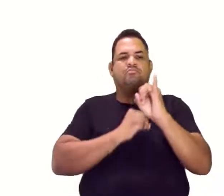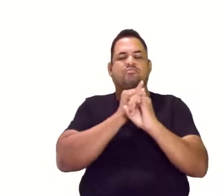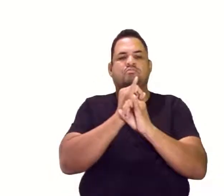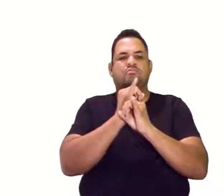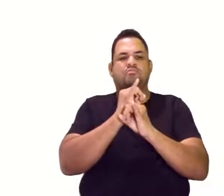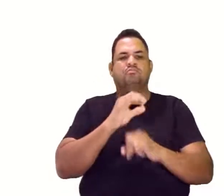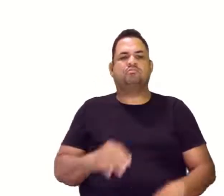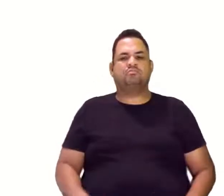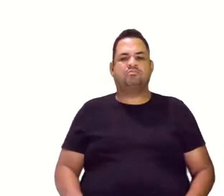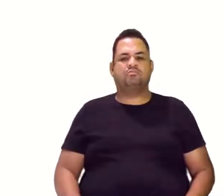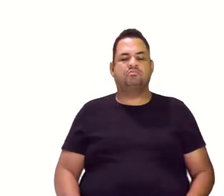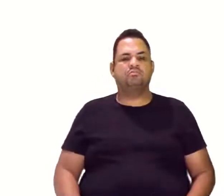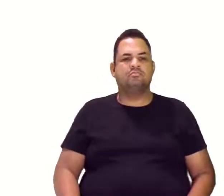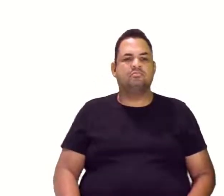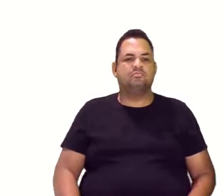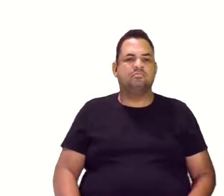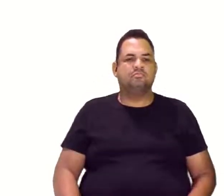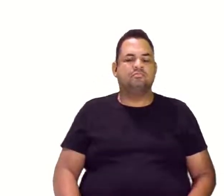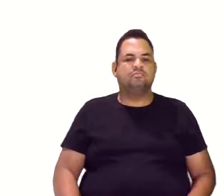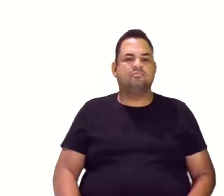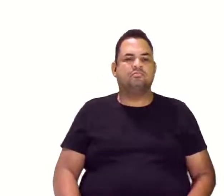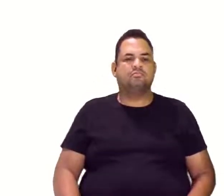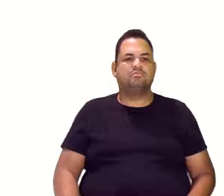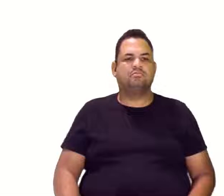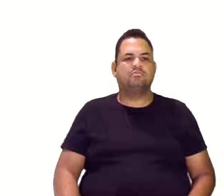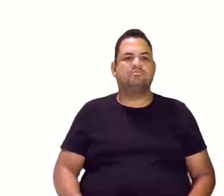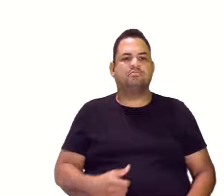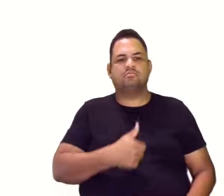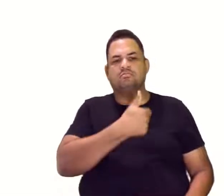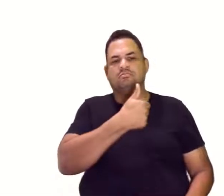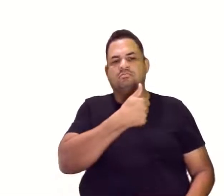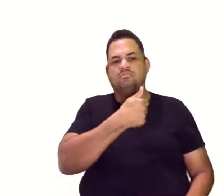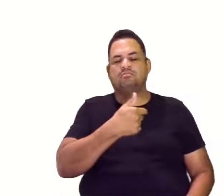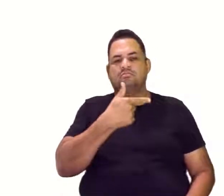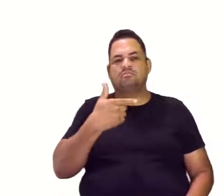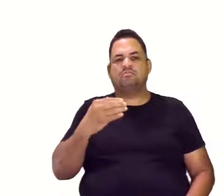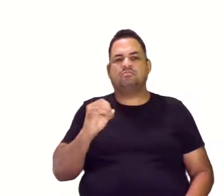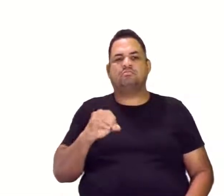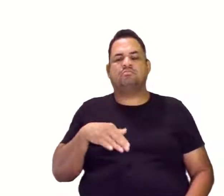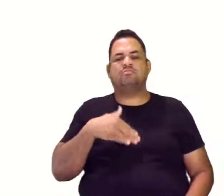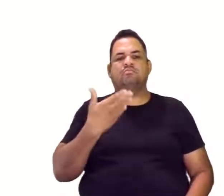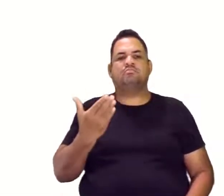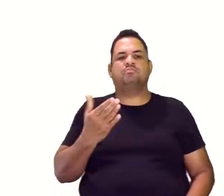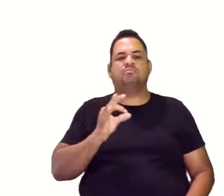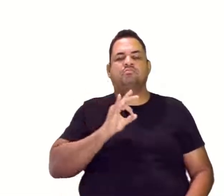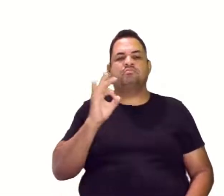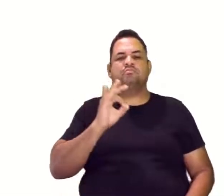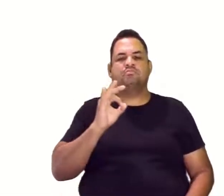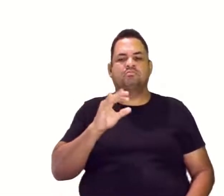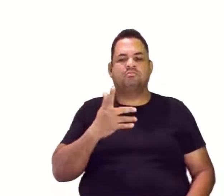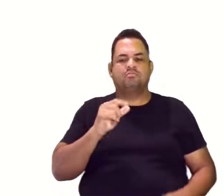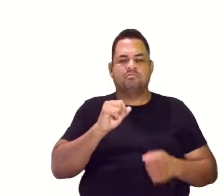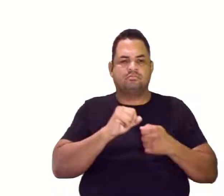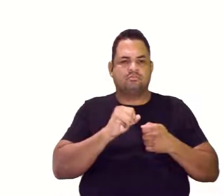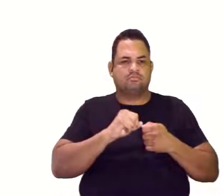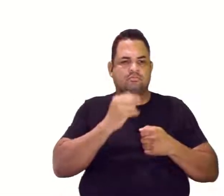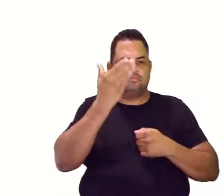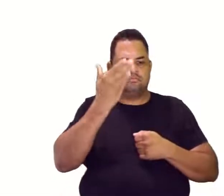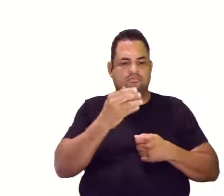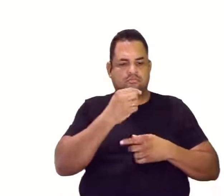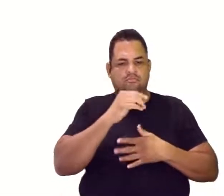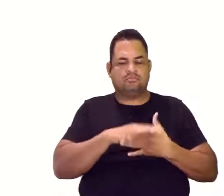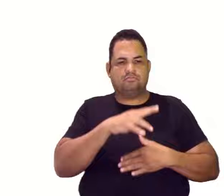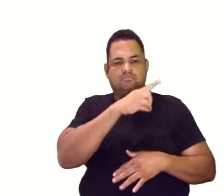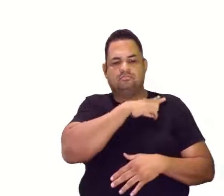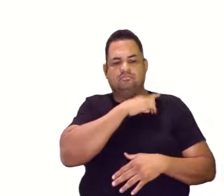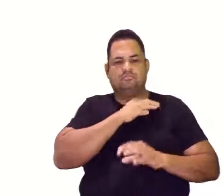aqui. É 20% da internet. A internet é 120, né? Então, quando a gente fala de porcentagem, você vai fazer isso bastante no segundo ano, mas a gente